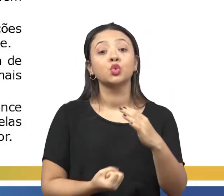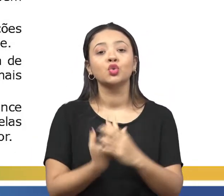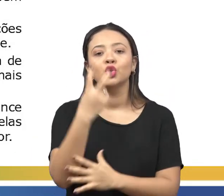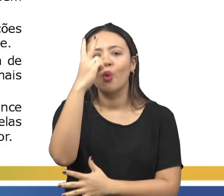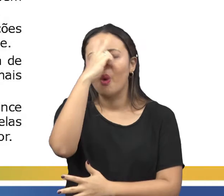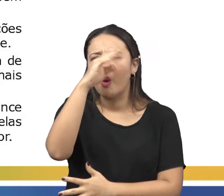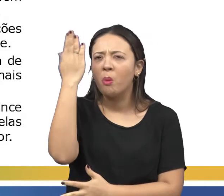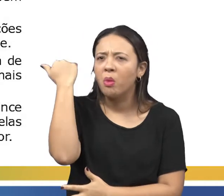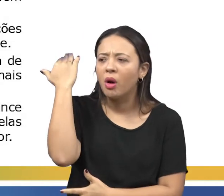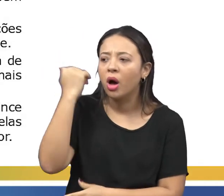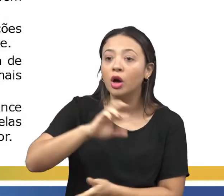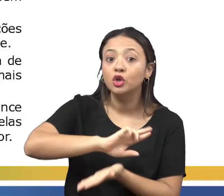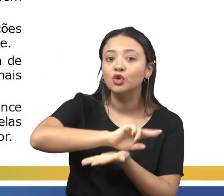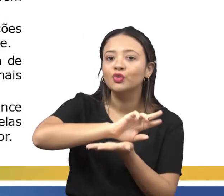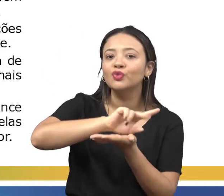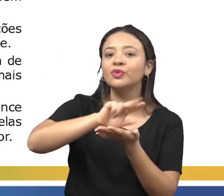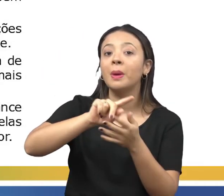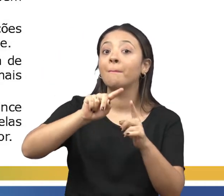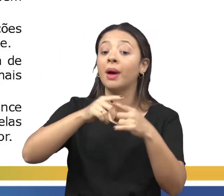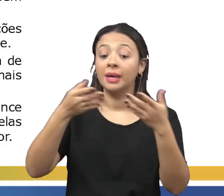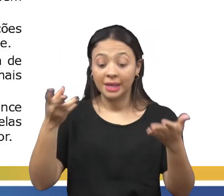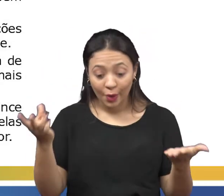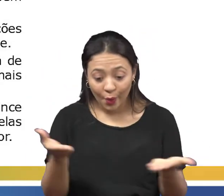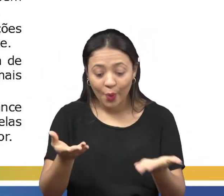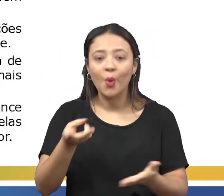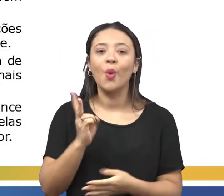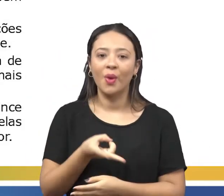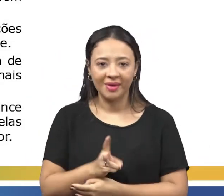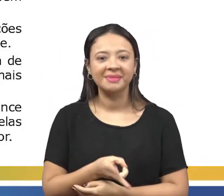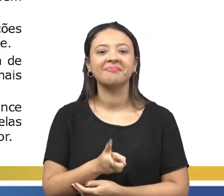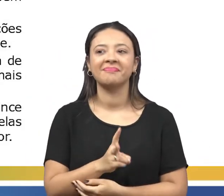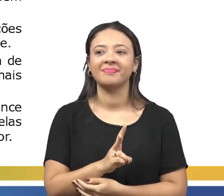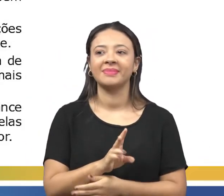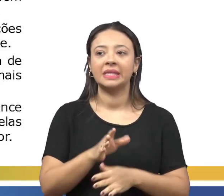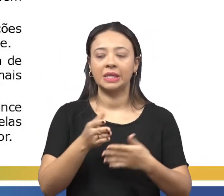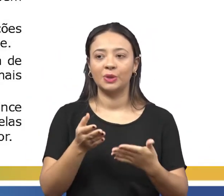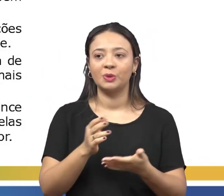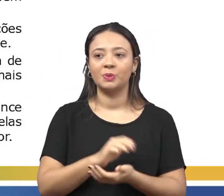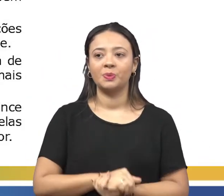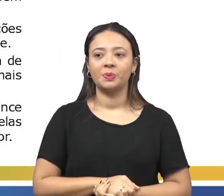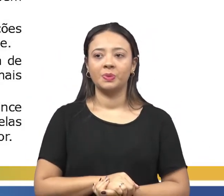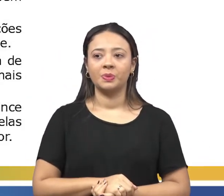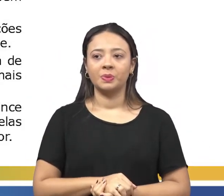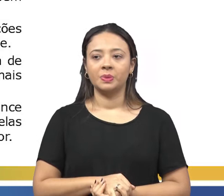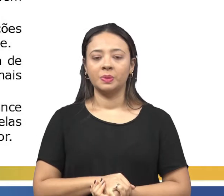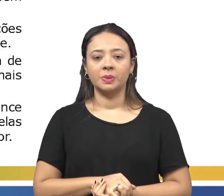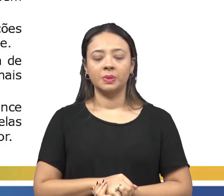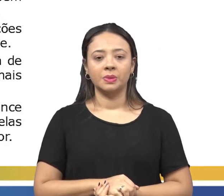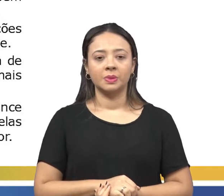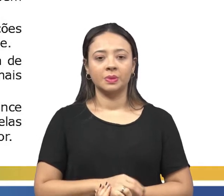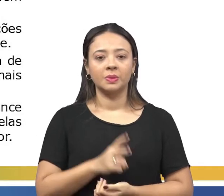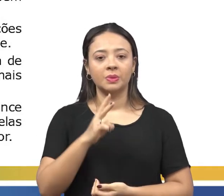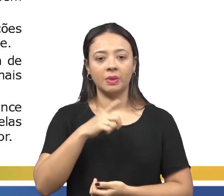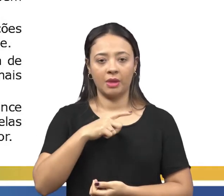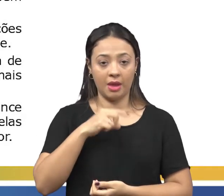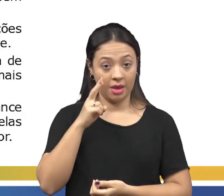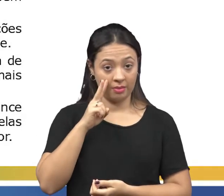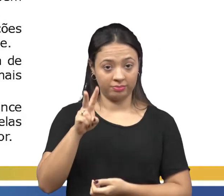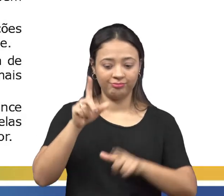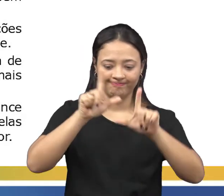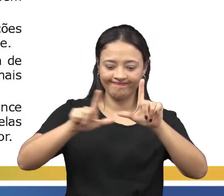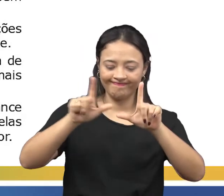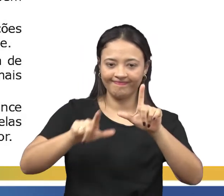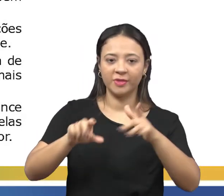outras, porém coexistindo no momento atual. Então, de acordo com esse exercício aí que nós vamos estar